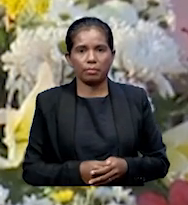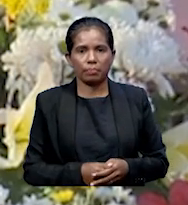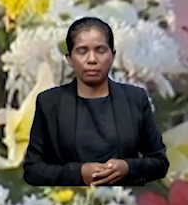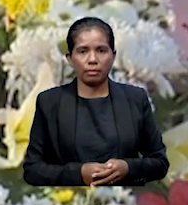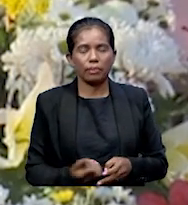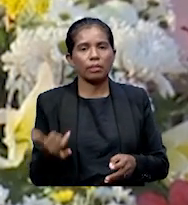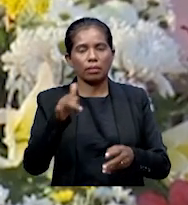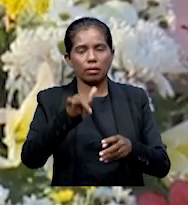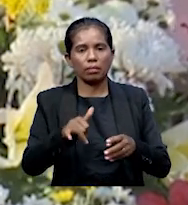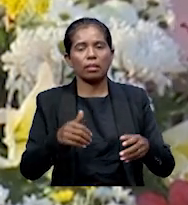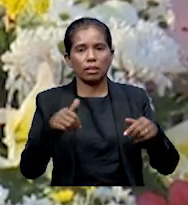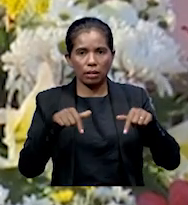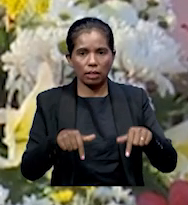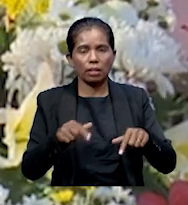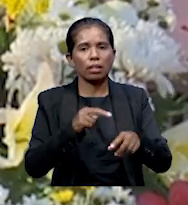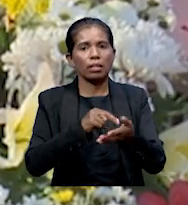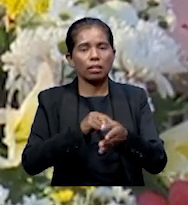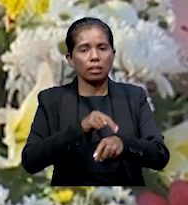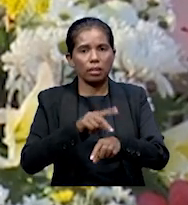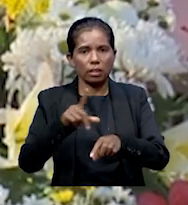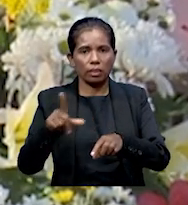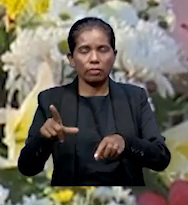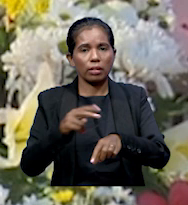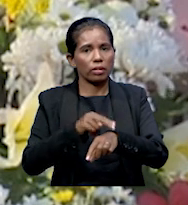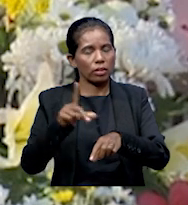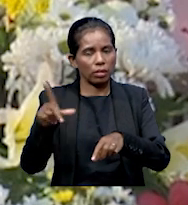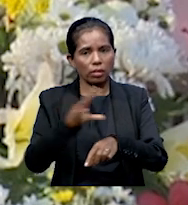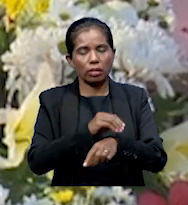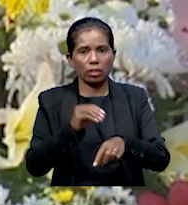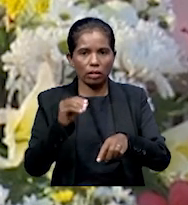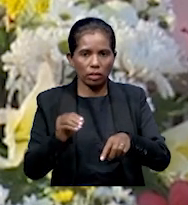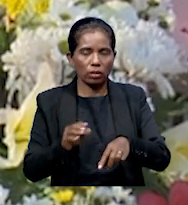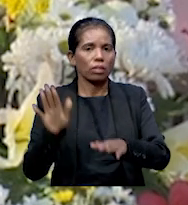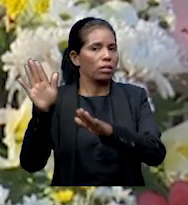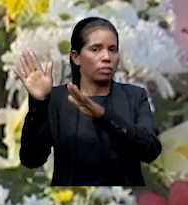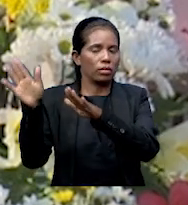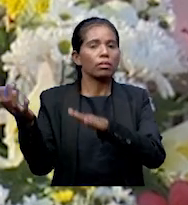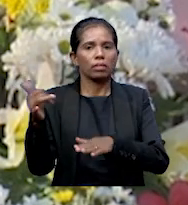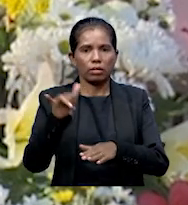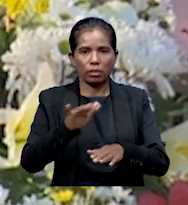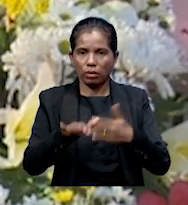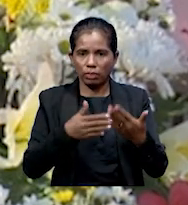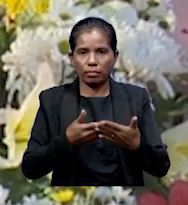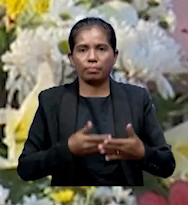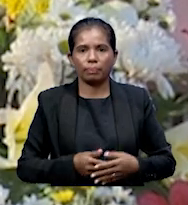sira nebe ihe nivel nasional no nivel tunto ehe base